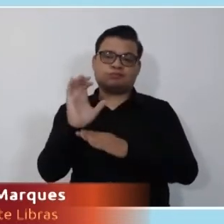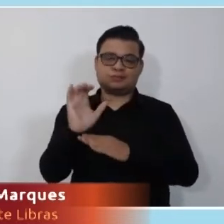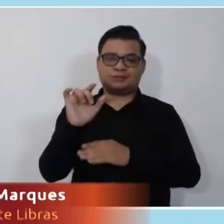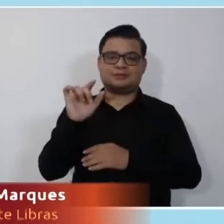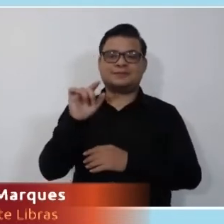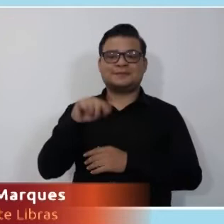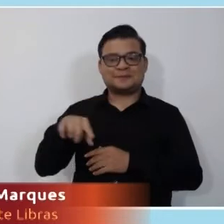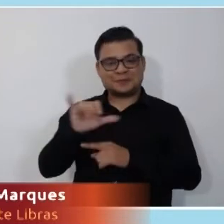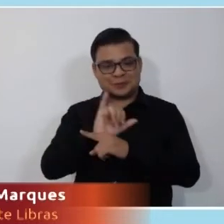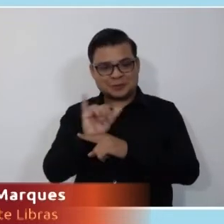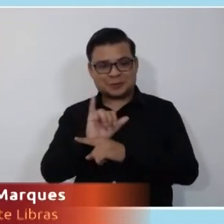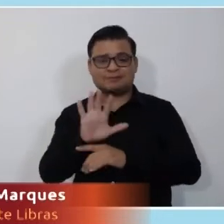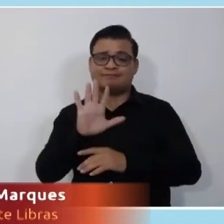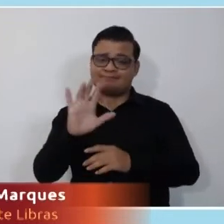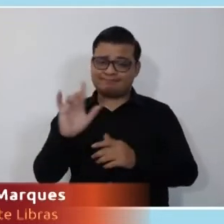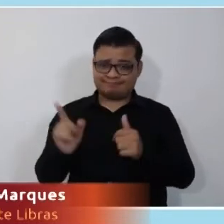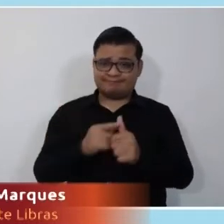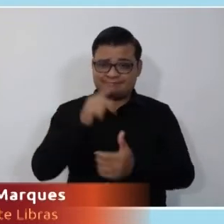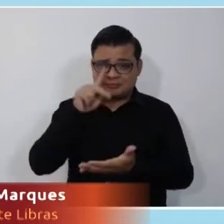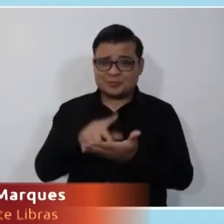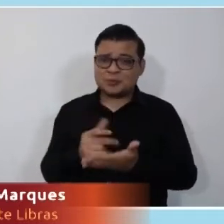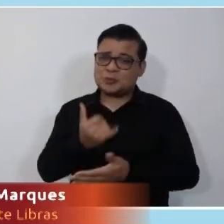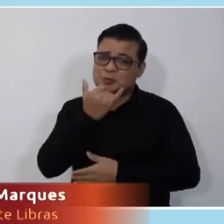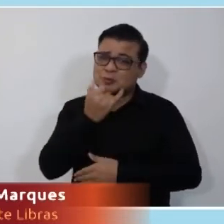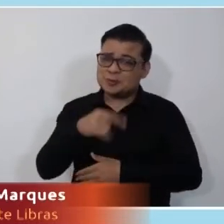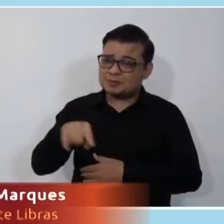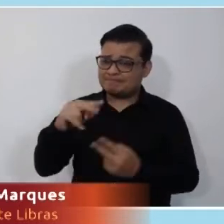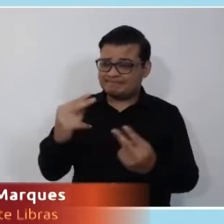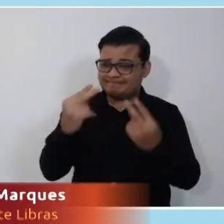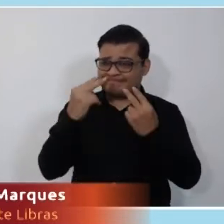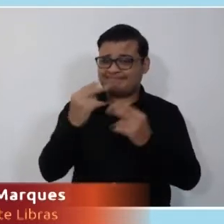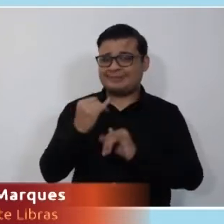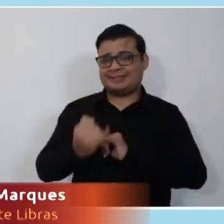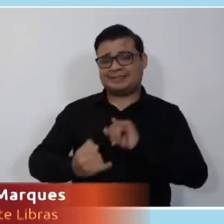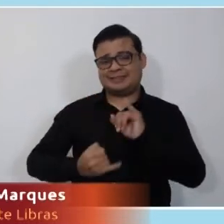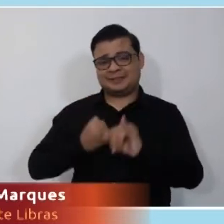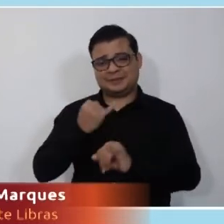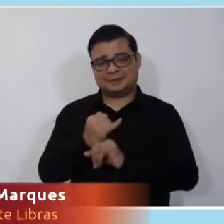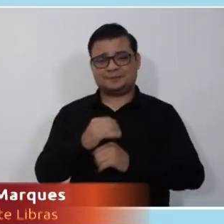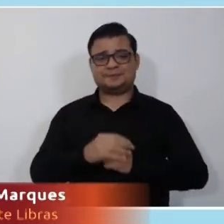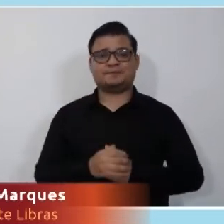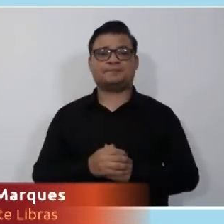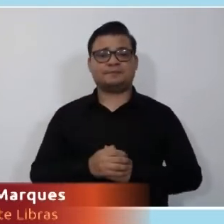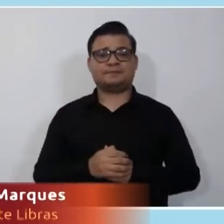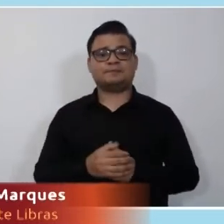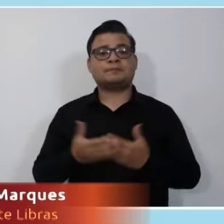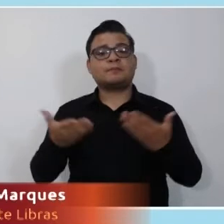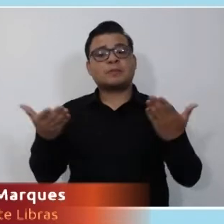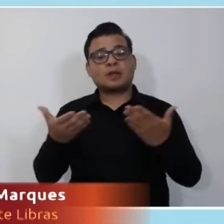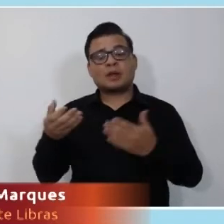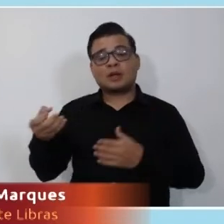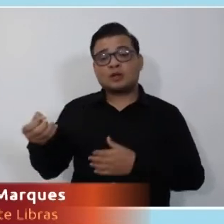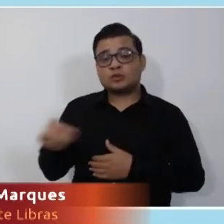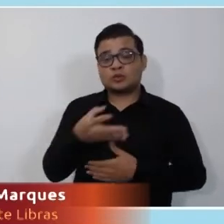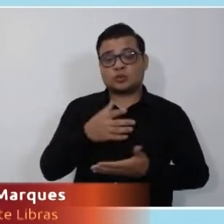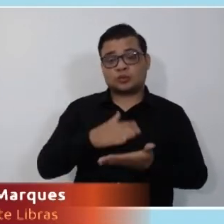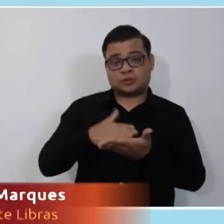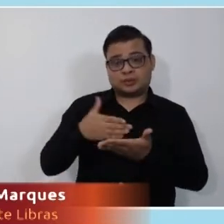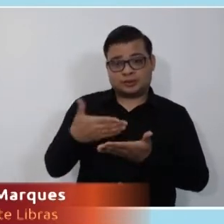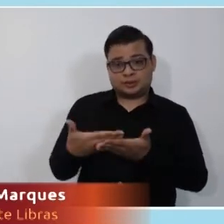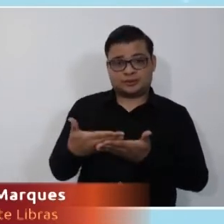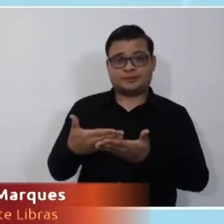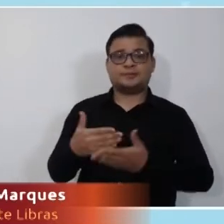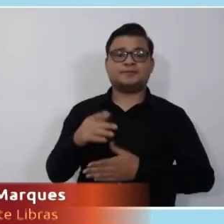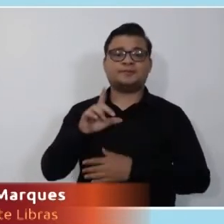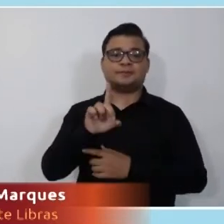desculpa para você que nos acompanha sempre pela internet. Agora eu passo a contar com a presença de um outro intérprete, que é